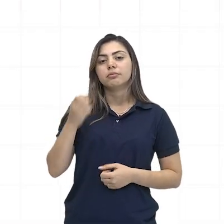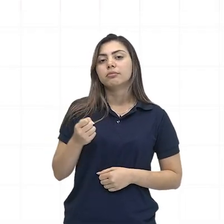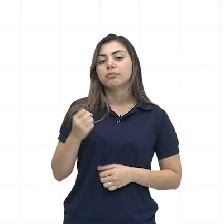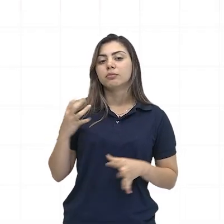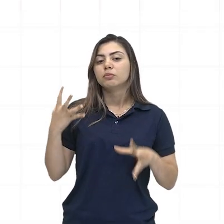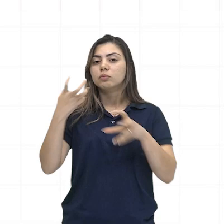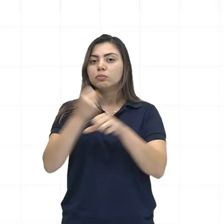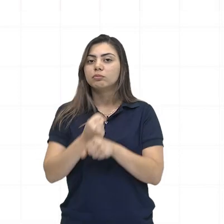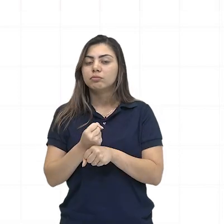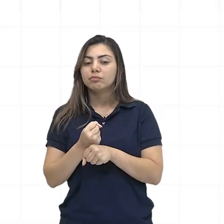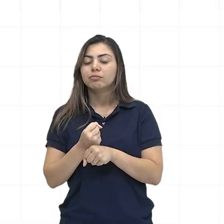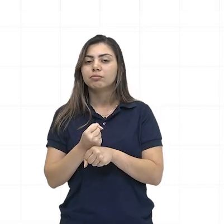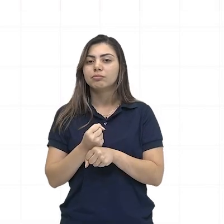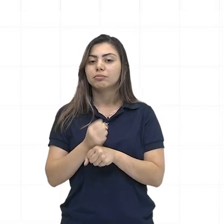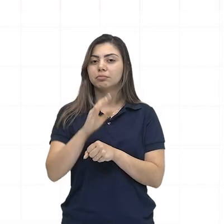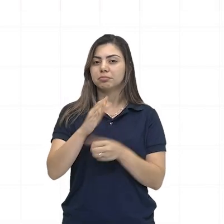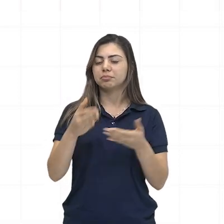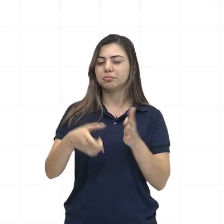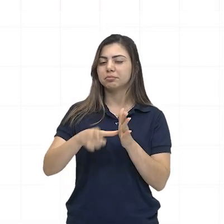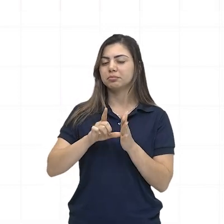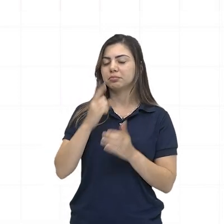vamos voltar aqui ao gráfico. Olha só.